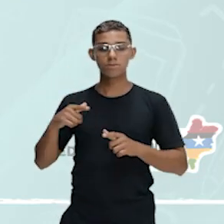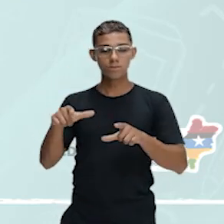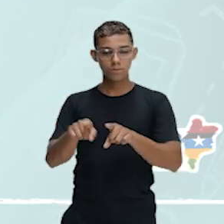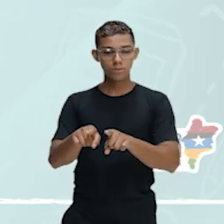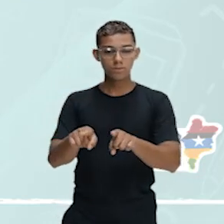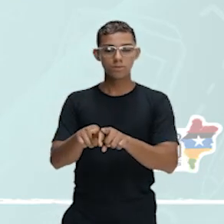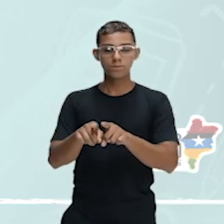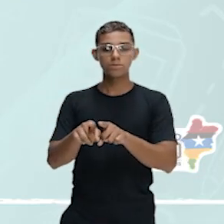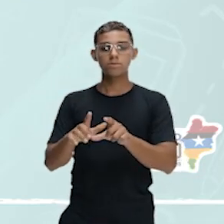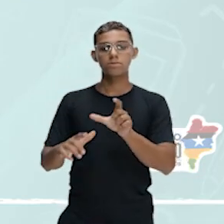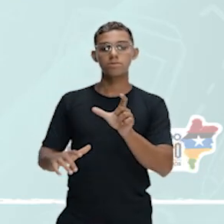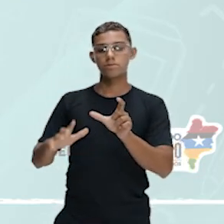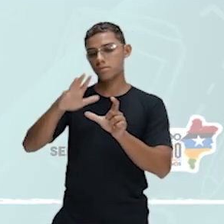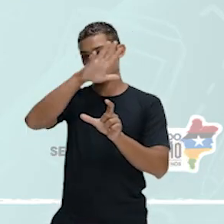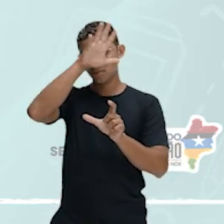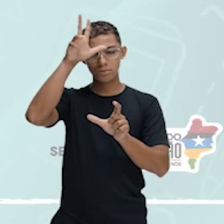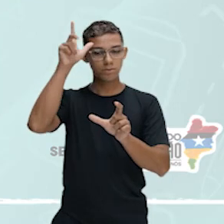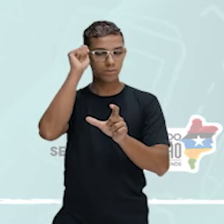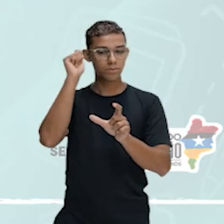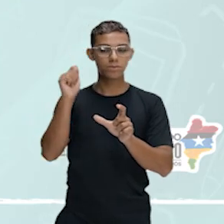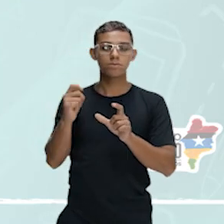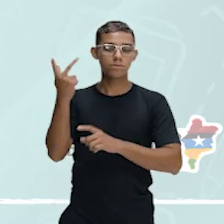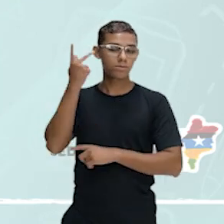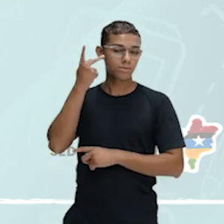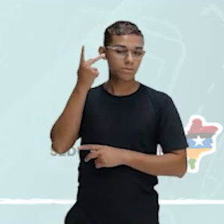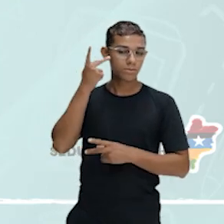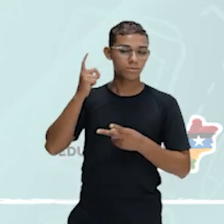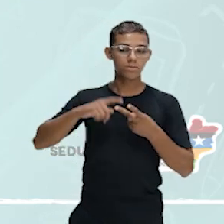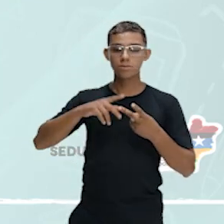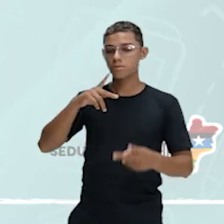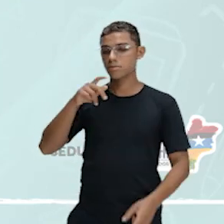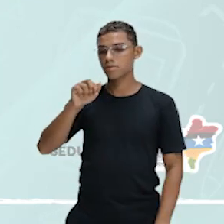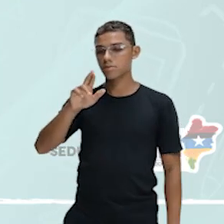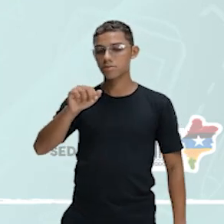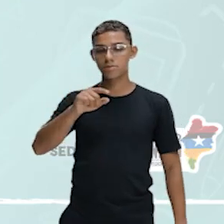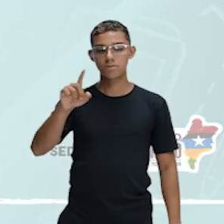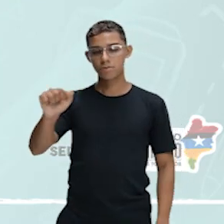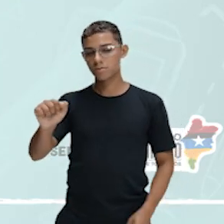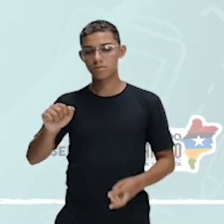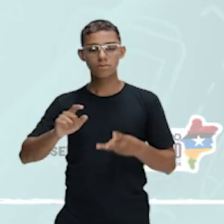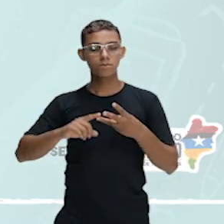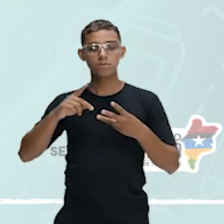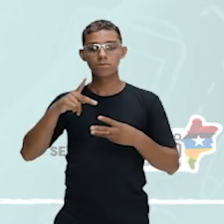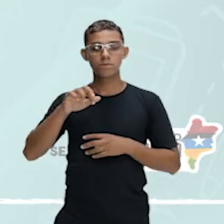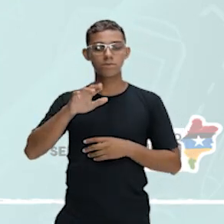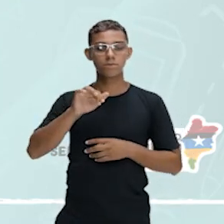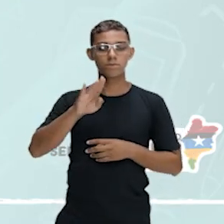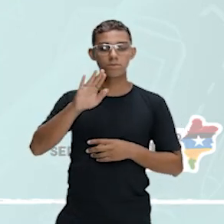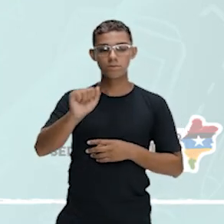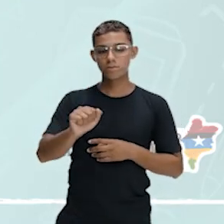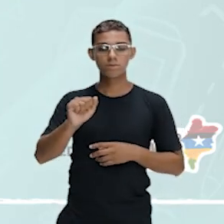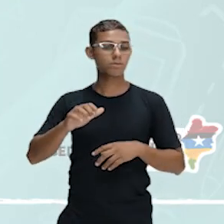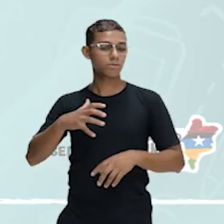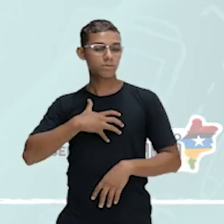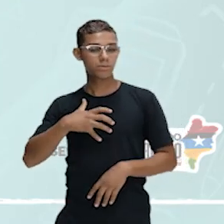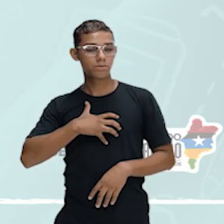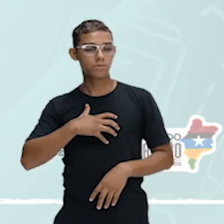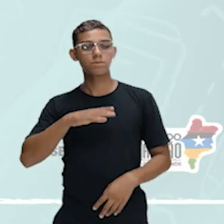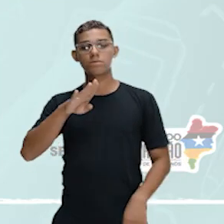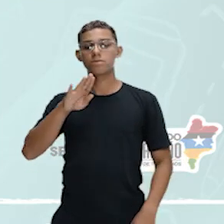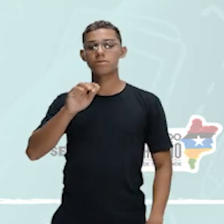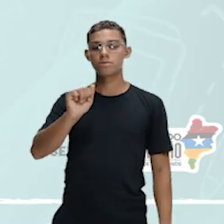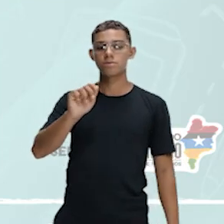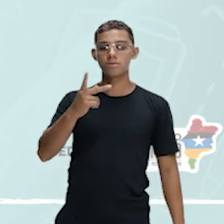de cerrado na Amazonas, em São Paulo, no Paraná, na Paraíba, na Bahia e em Pernambuco. Esses